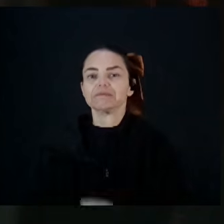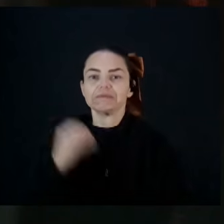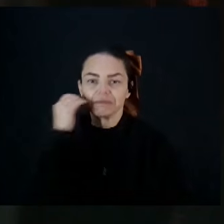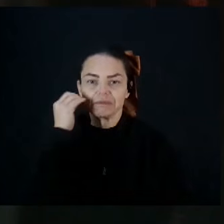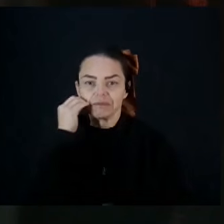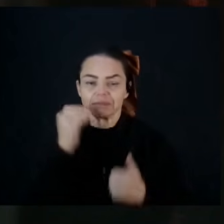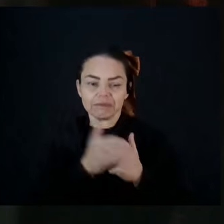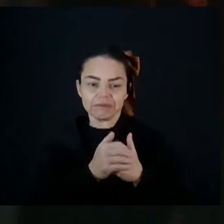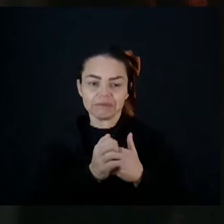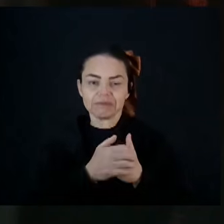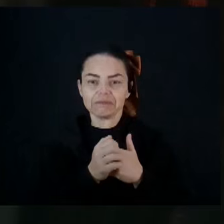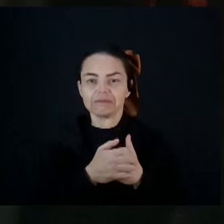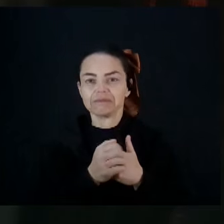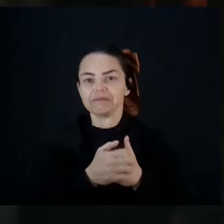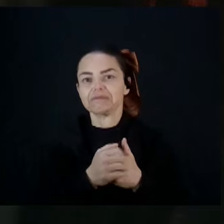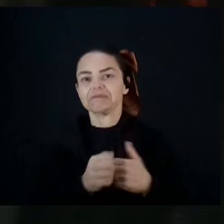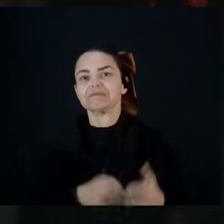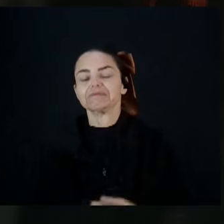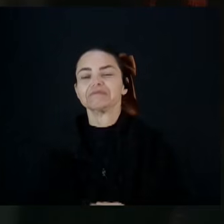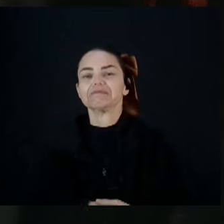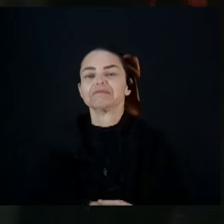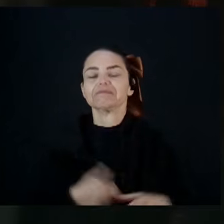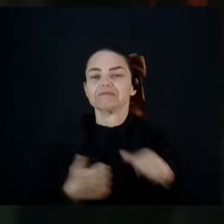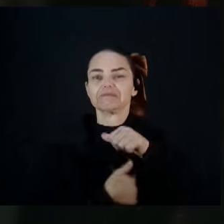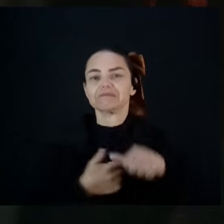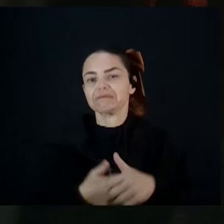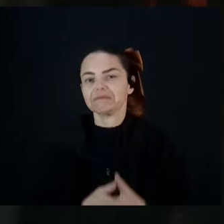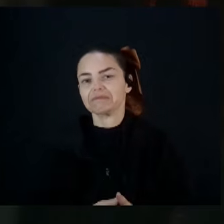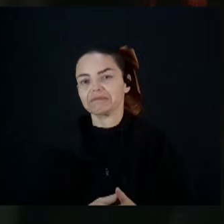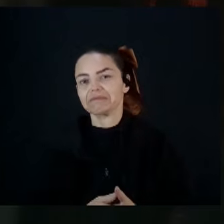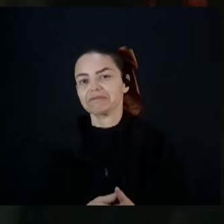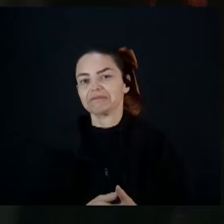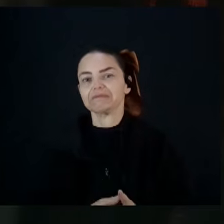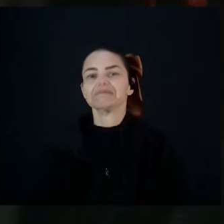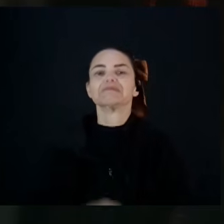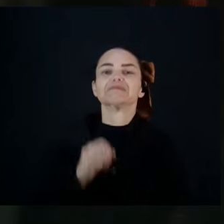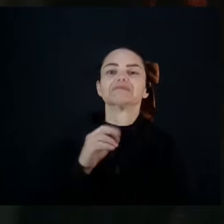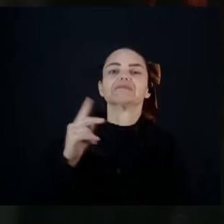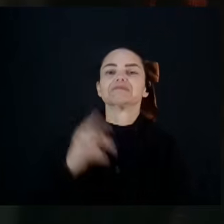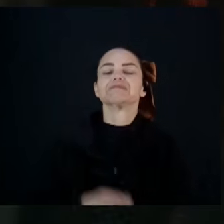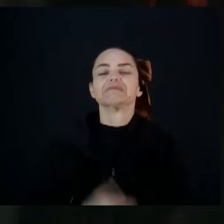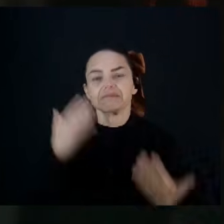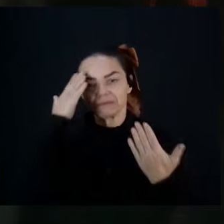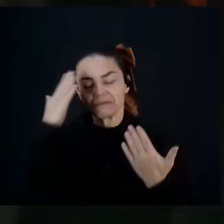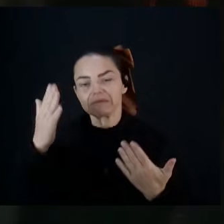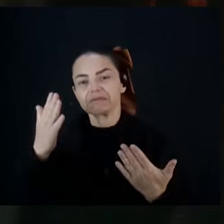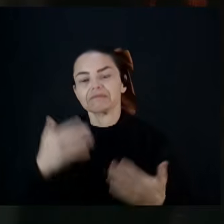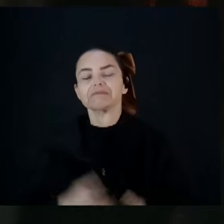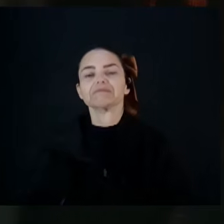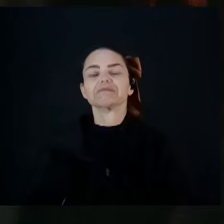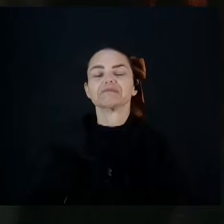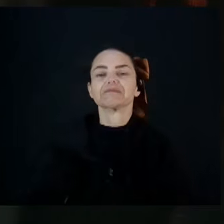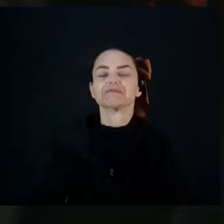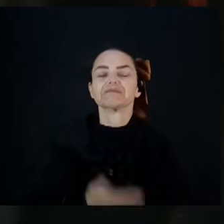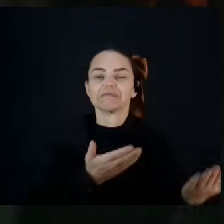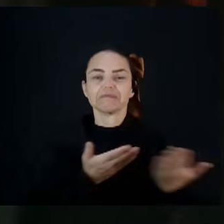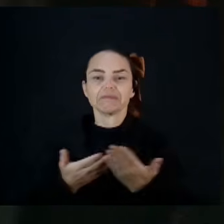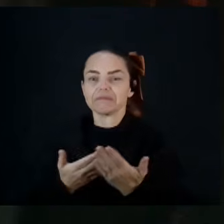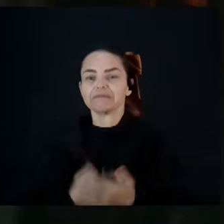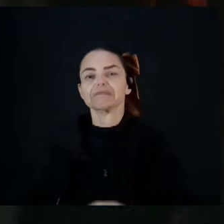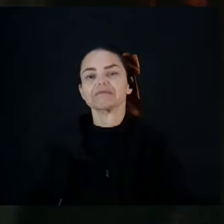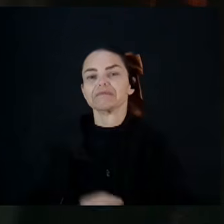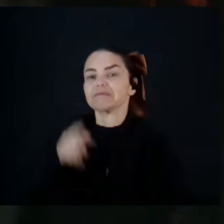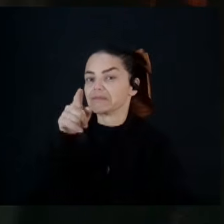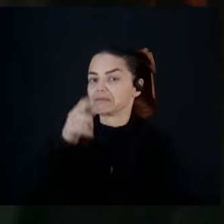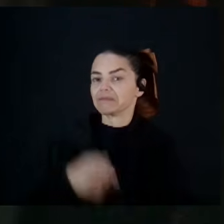coisas podem virar, dar um giro aí de 180 graus, tá bom? Agradecendo mais uma vez as nossas convidadas e quero convidar você para